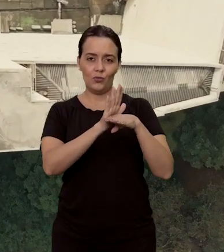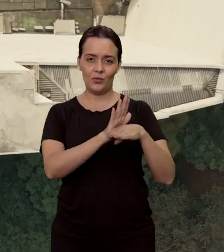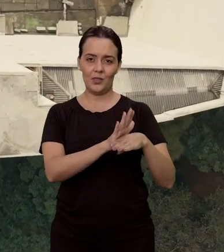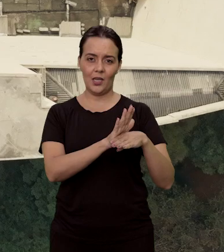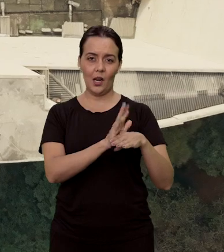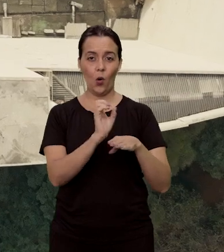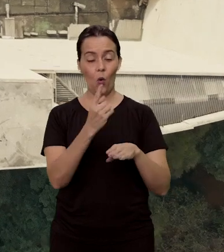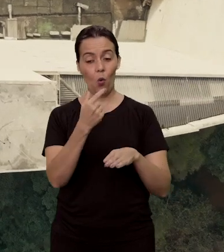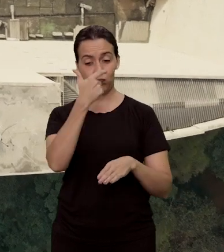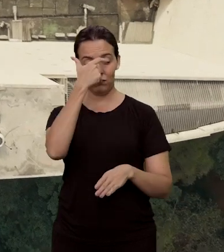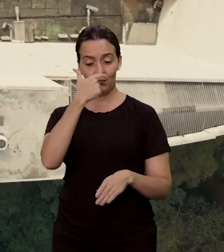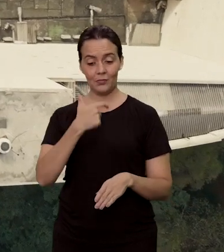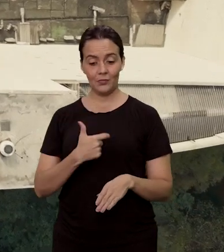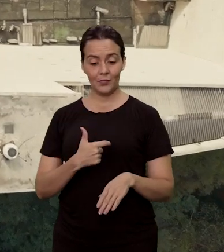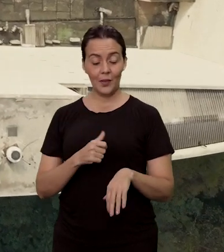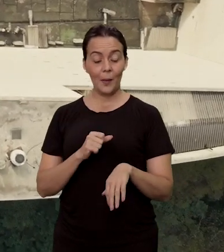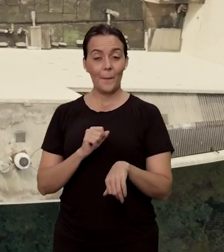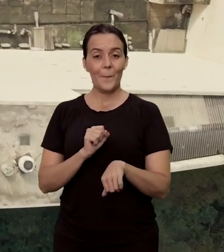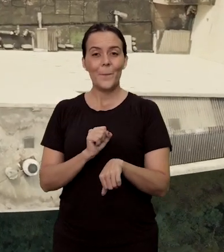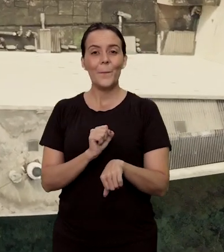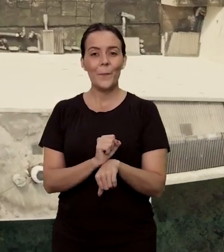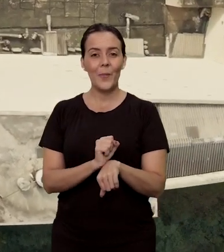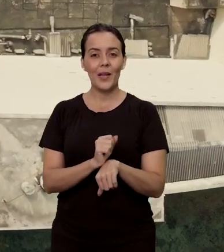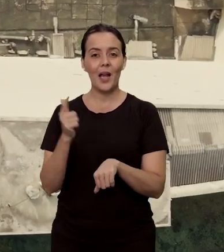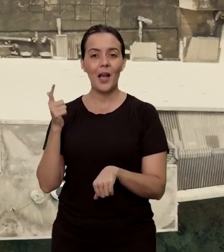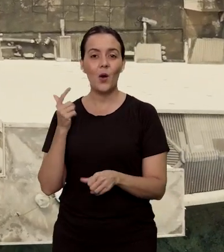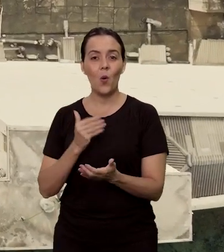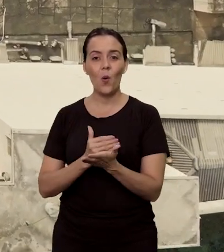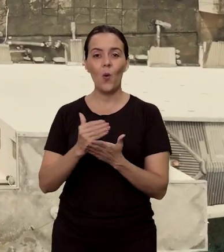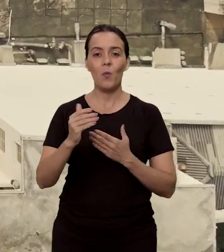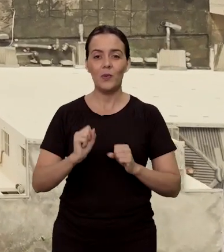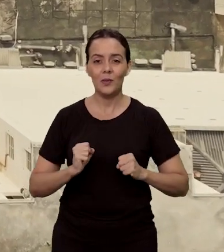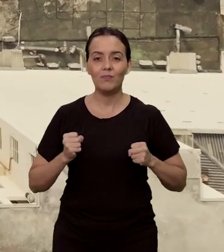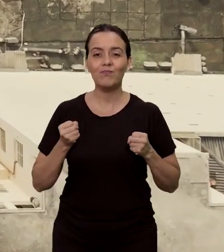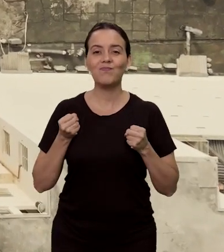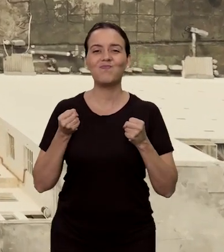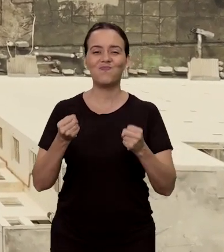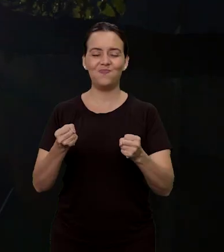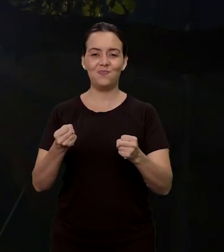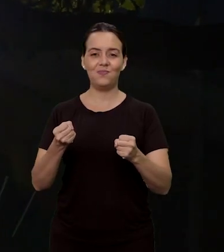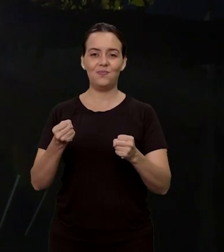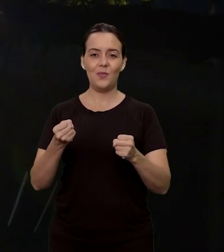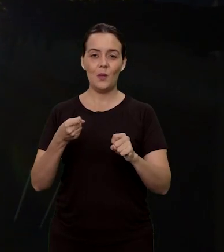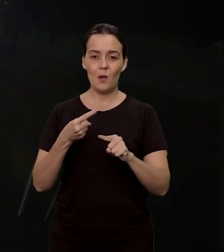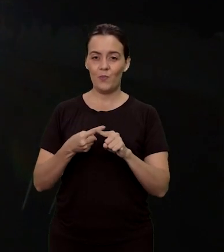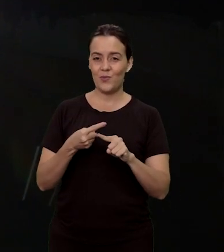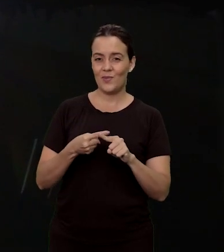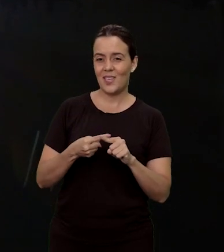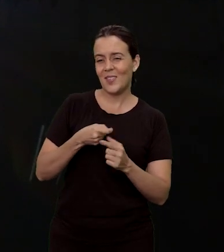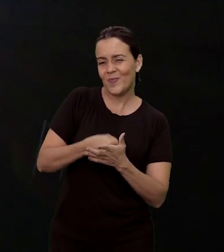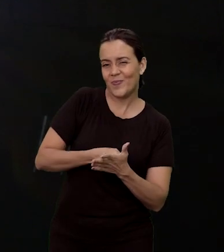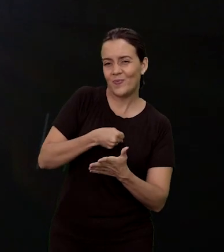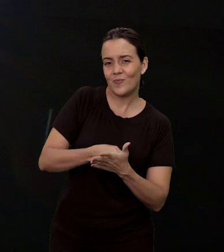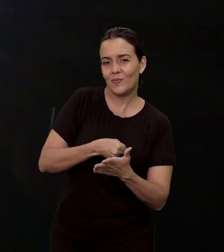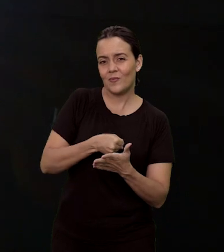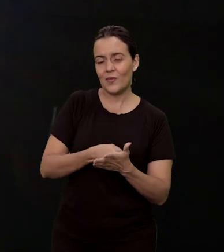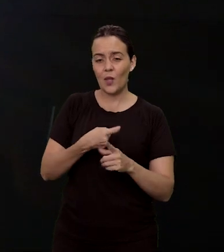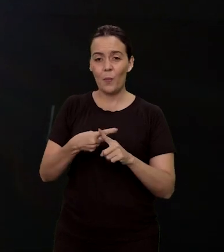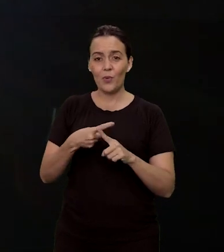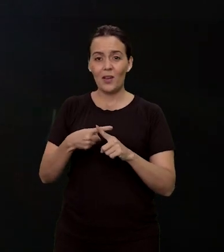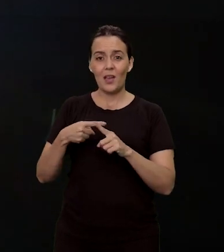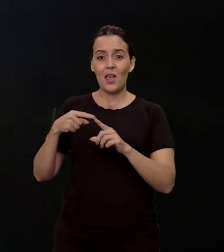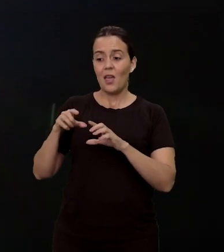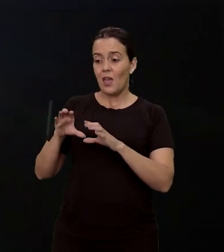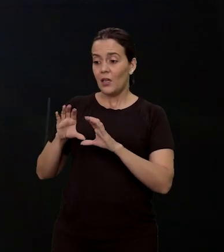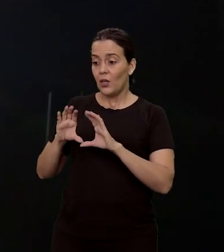inércia e as coisas andarem numa direção diferente, na contramão de toda uma civilização, de